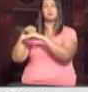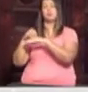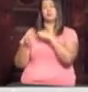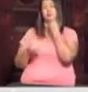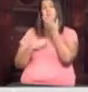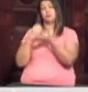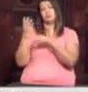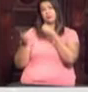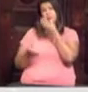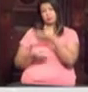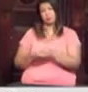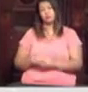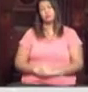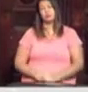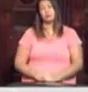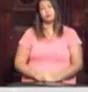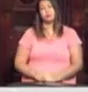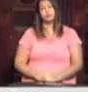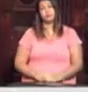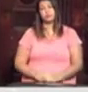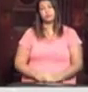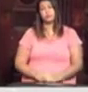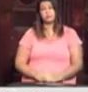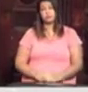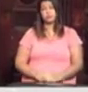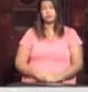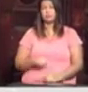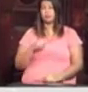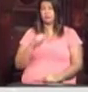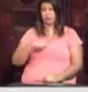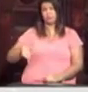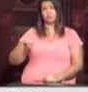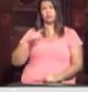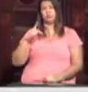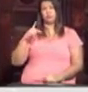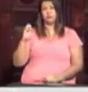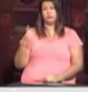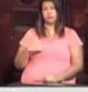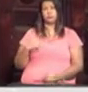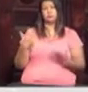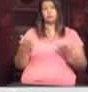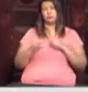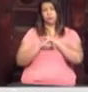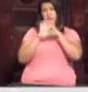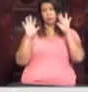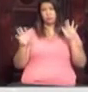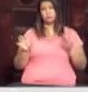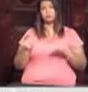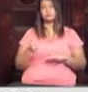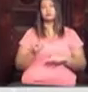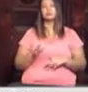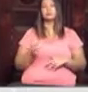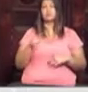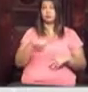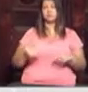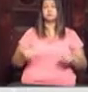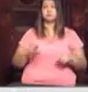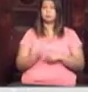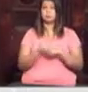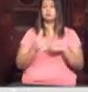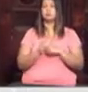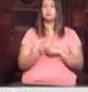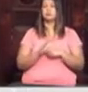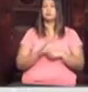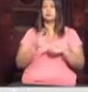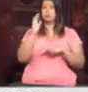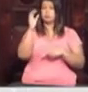depor. Nós do PSOL queremos deixar muito claras nossas posições sobre isso. Nós defendemos as